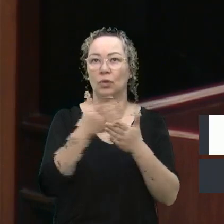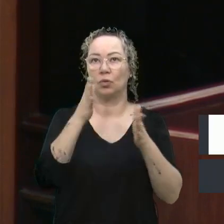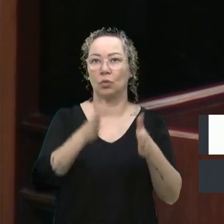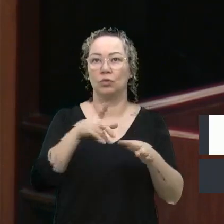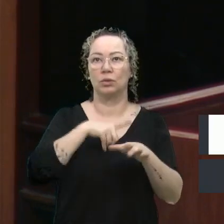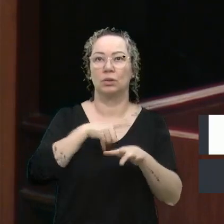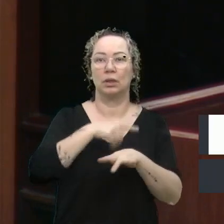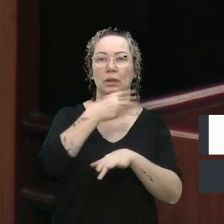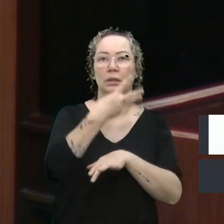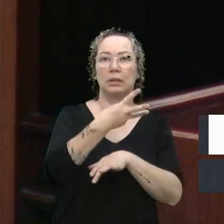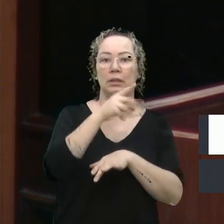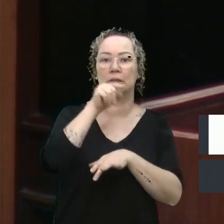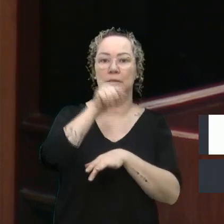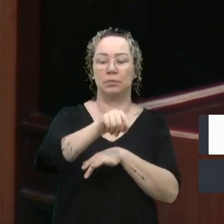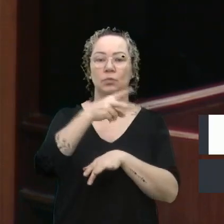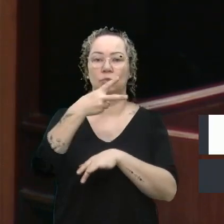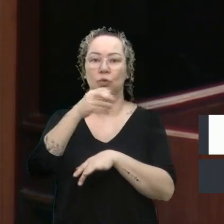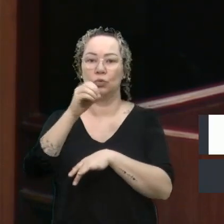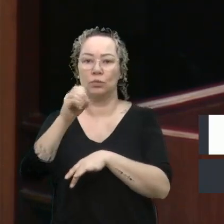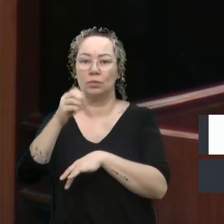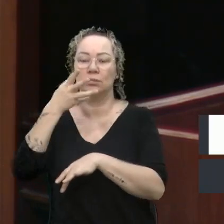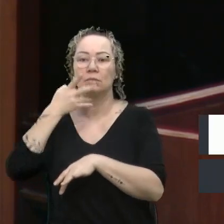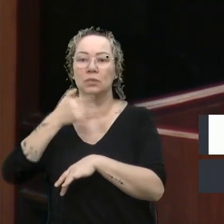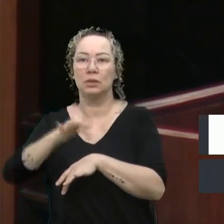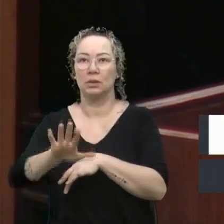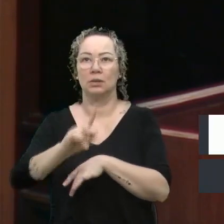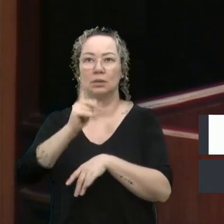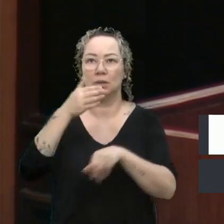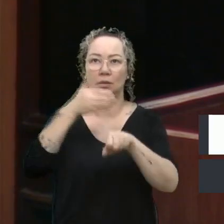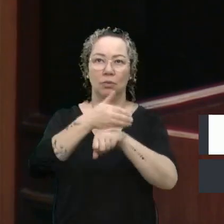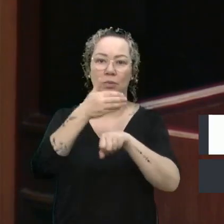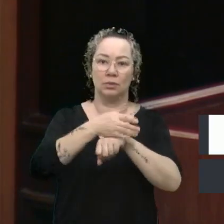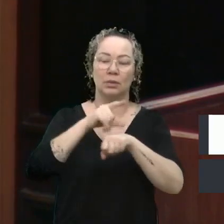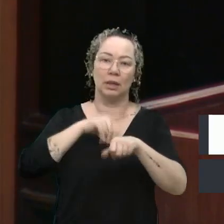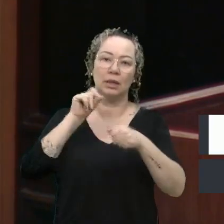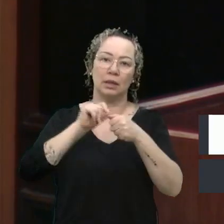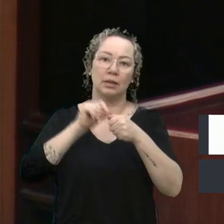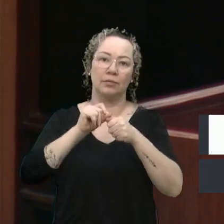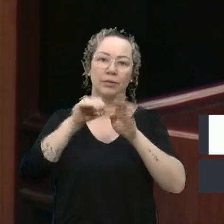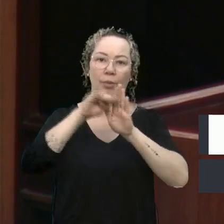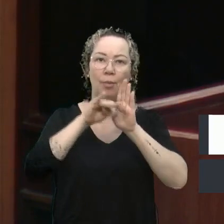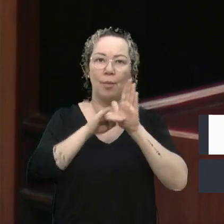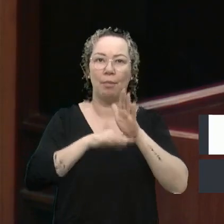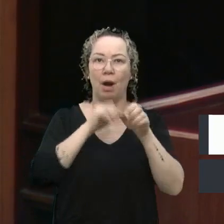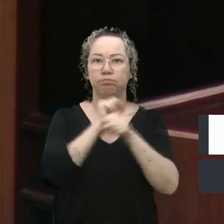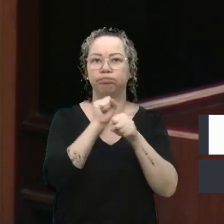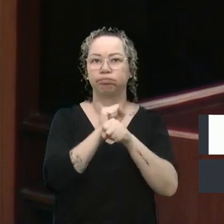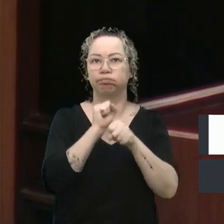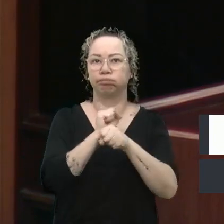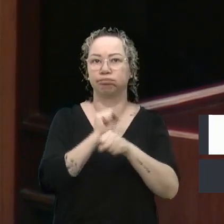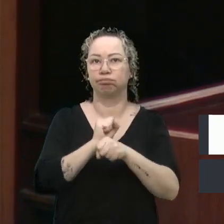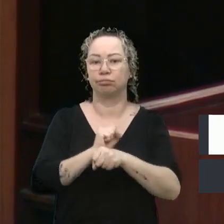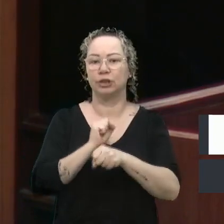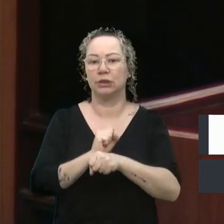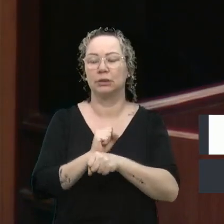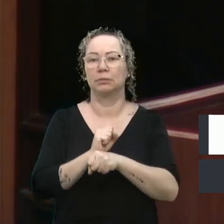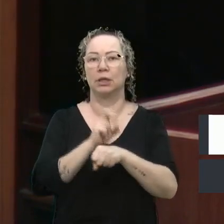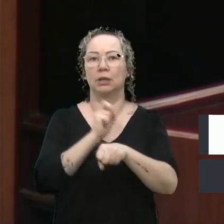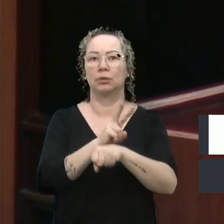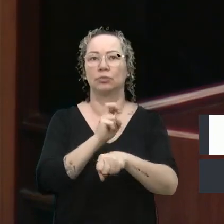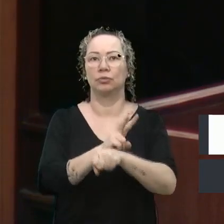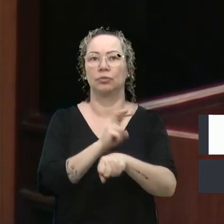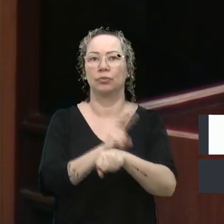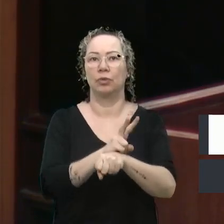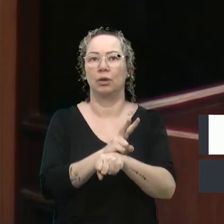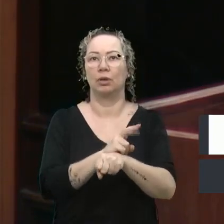3.200 crianças fora e que estão na lista, na verdade, fora da escola, que estão na lista esperando. E o